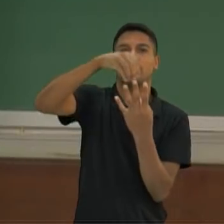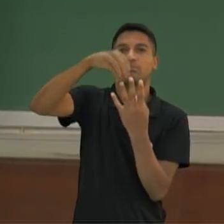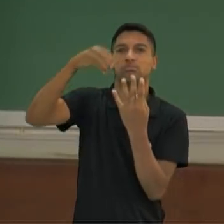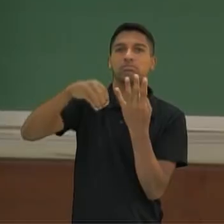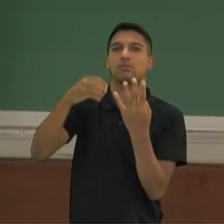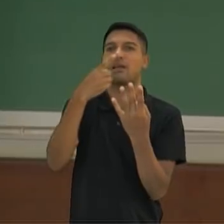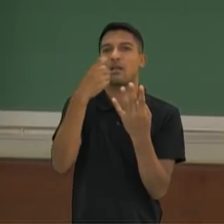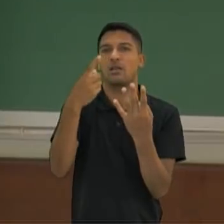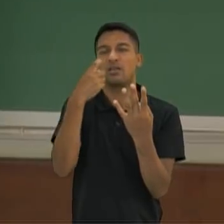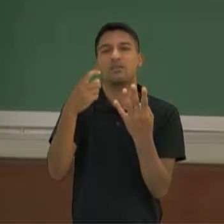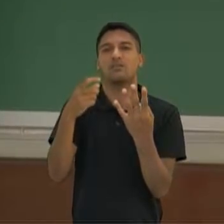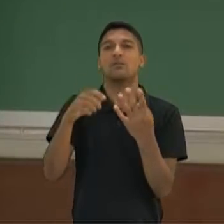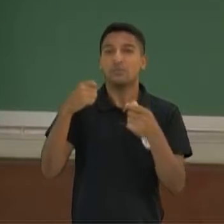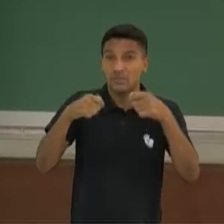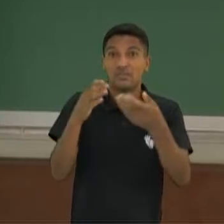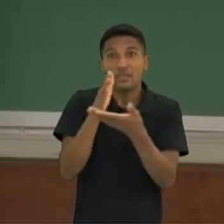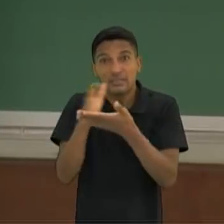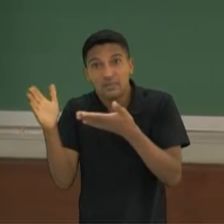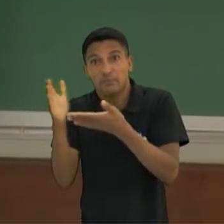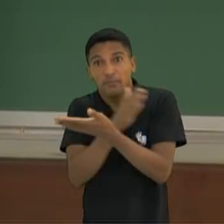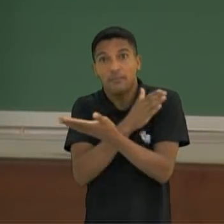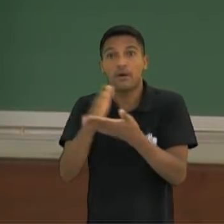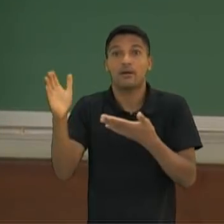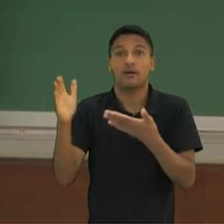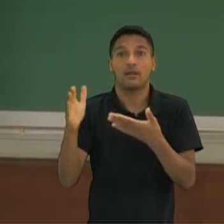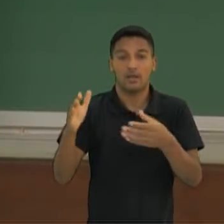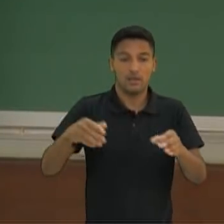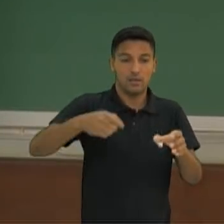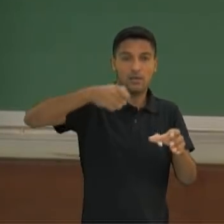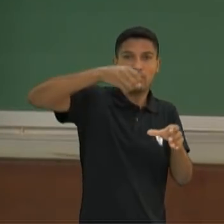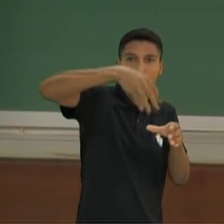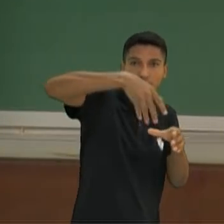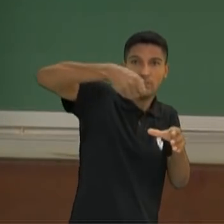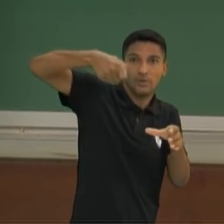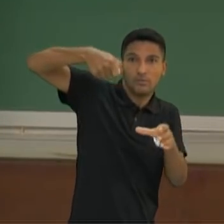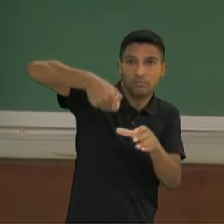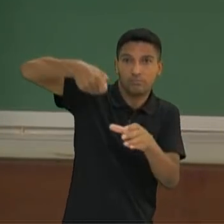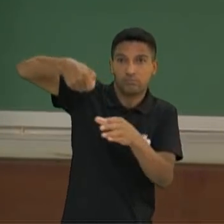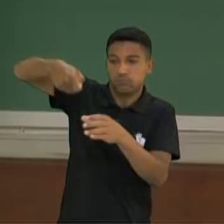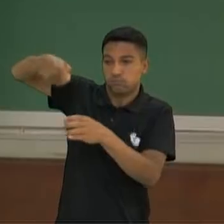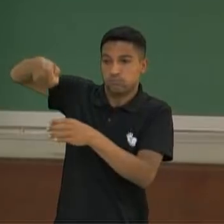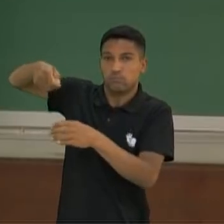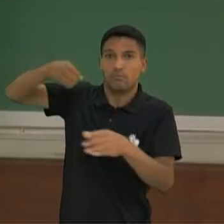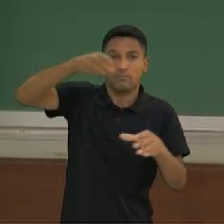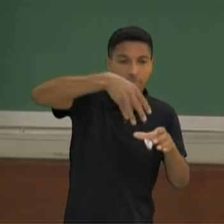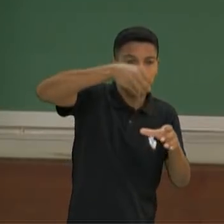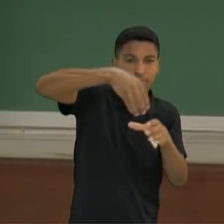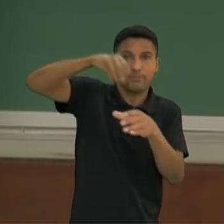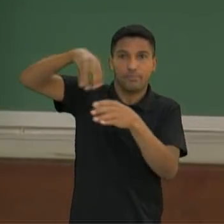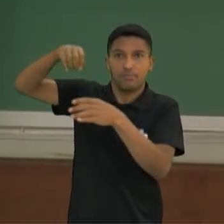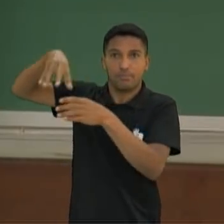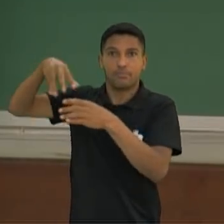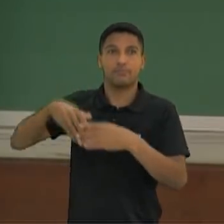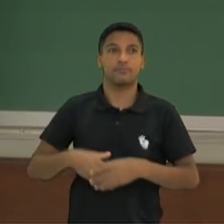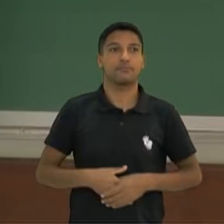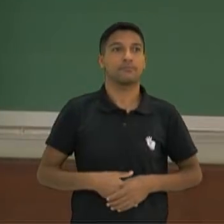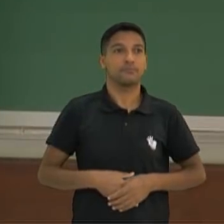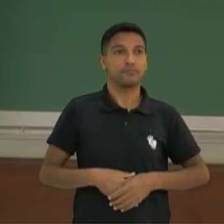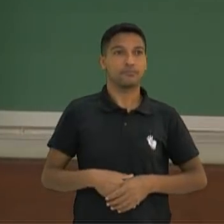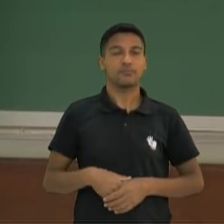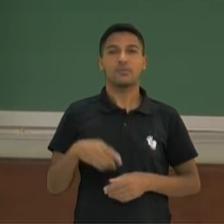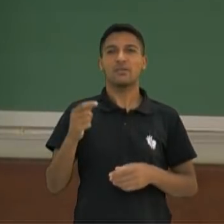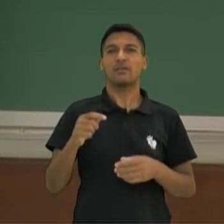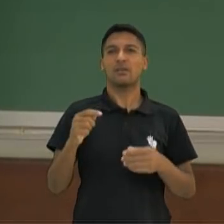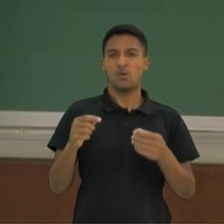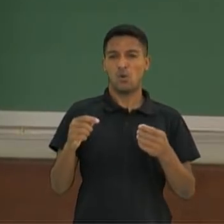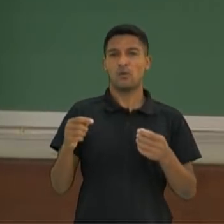temos aqueles volumes gigantescos de lixo em áreas grandes de território, fazendo a